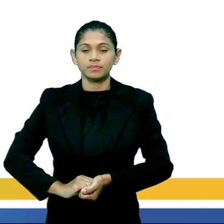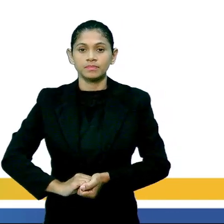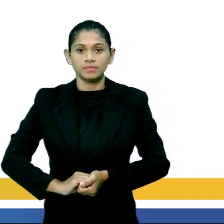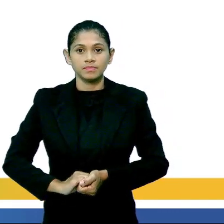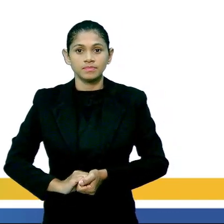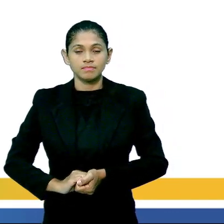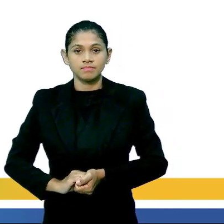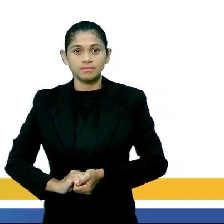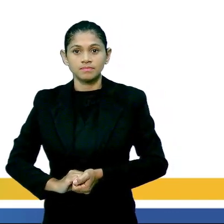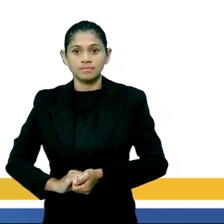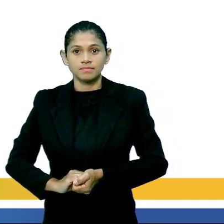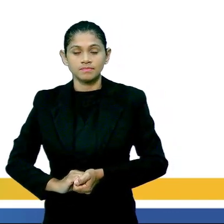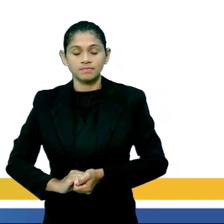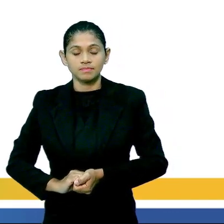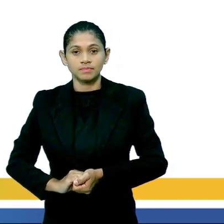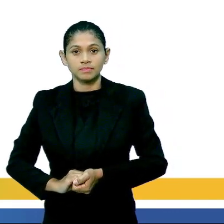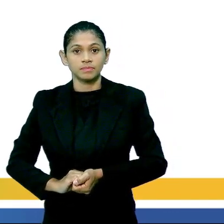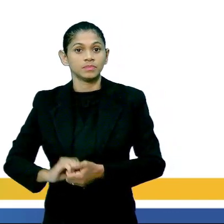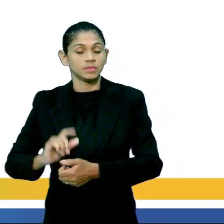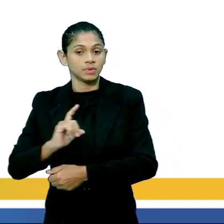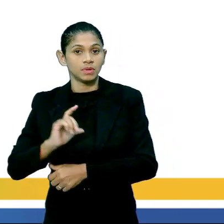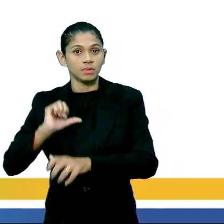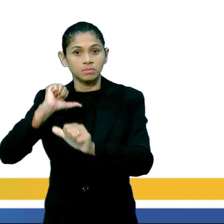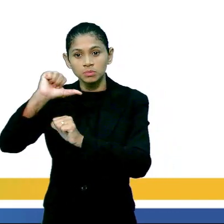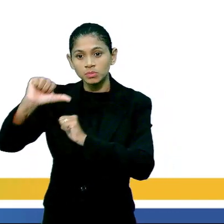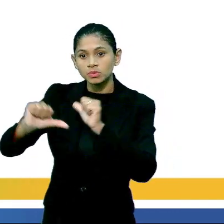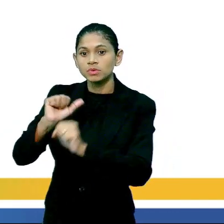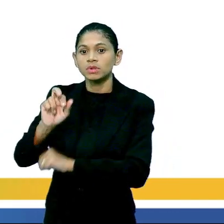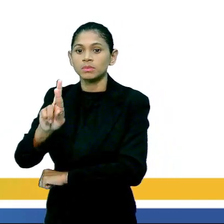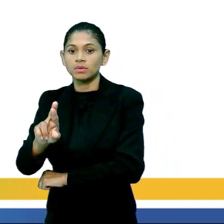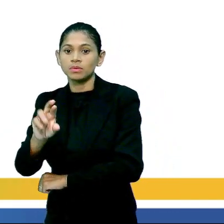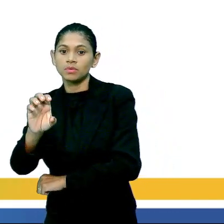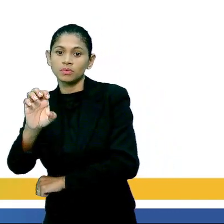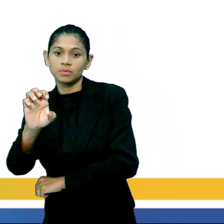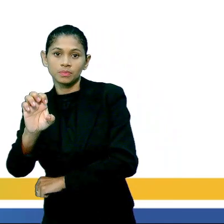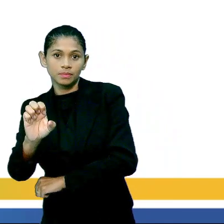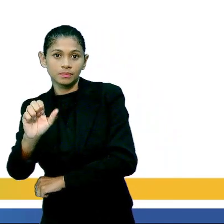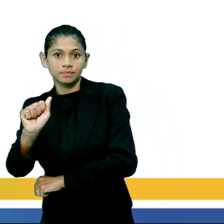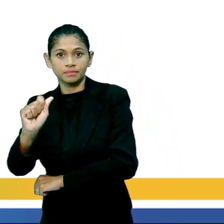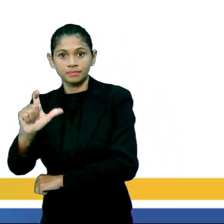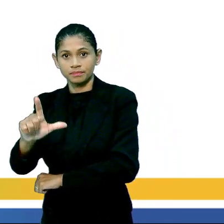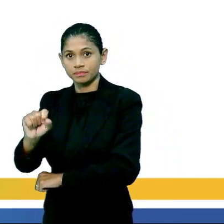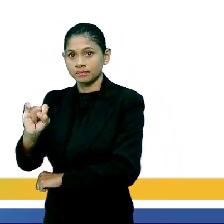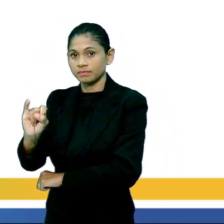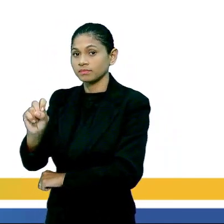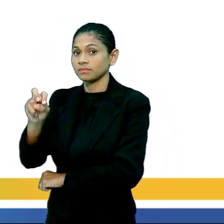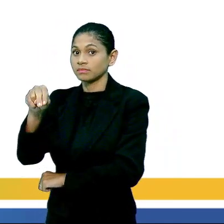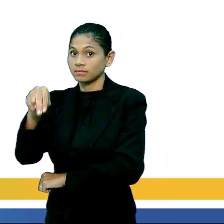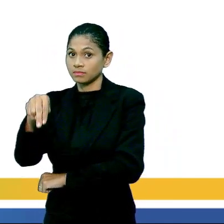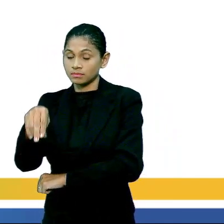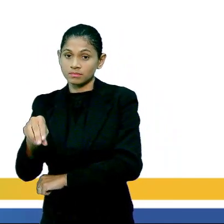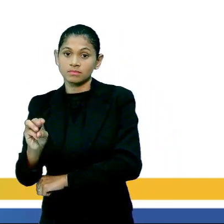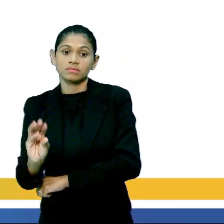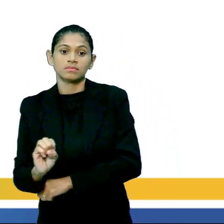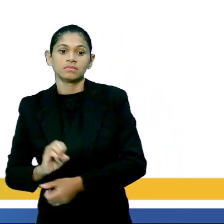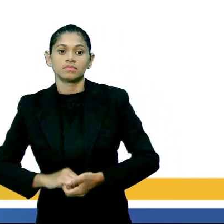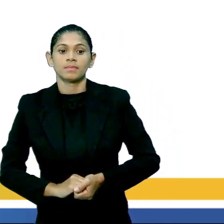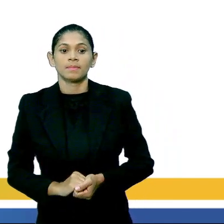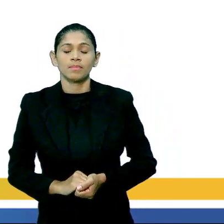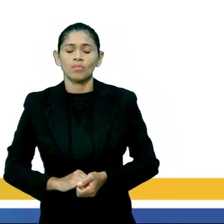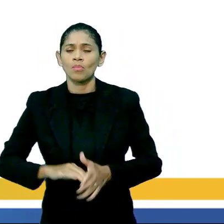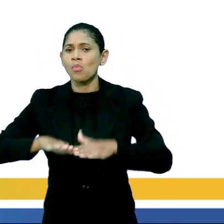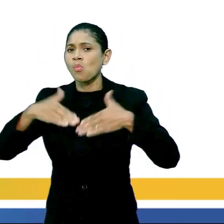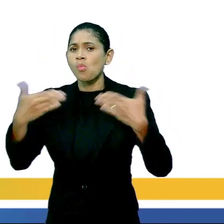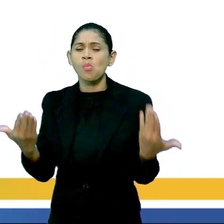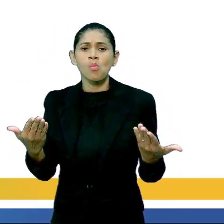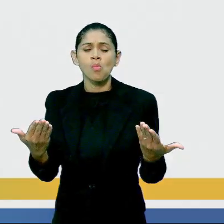para o realismo, tá? E aí a gente tem qual a vinculação desse autor